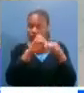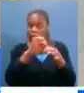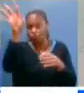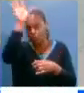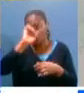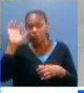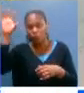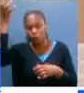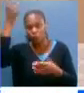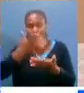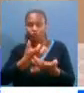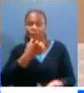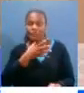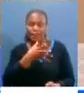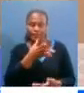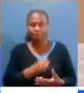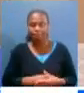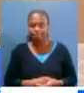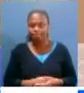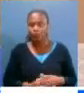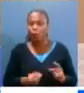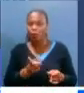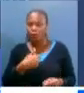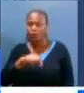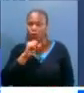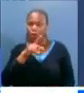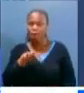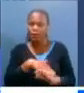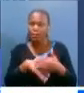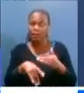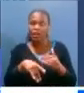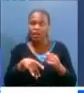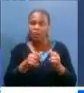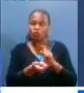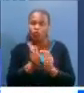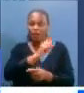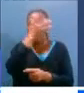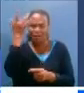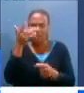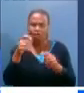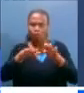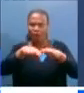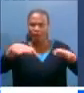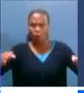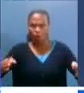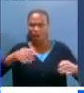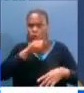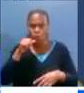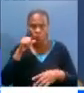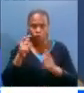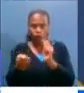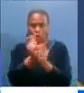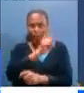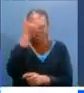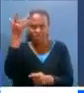Ministério da Cultura ressalva o seguinte. O que nós podemos fazer é facilitar, através do balcão azul, a marcação de entrevistas para